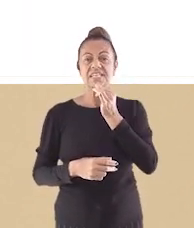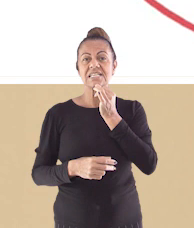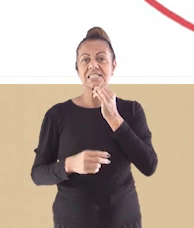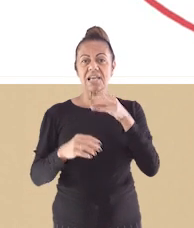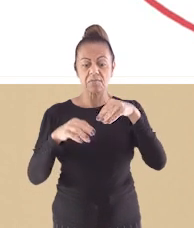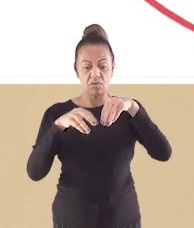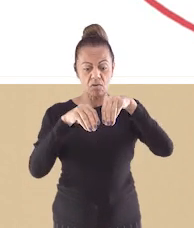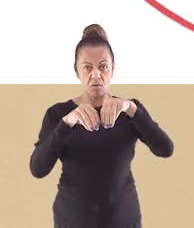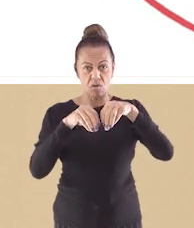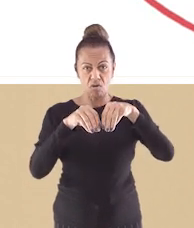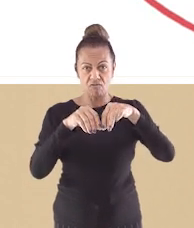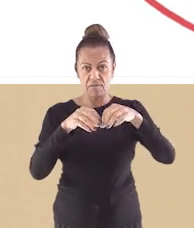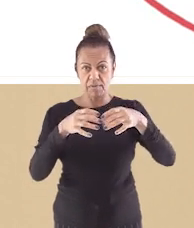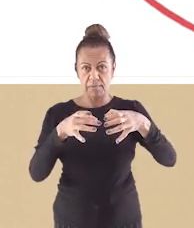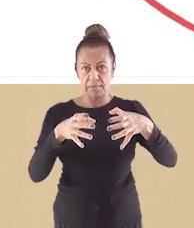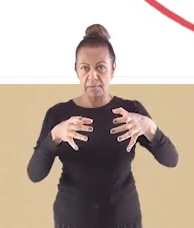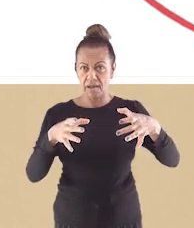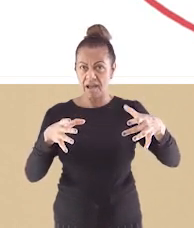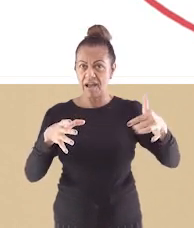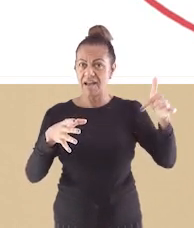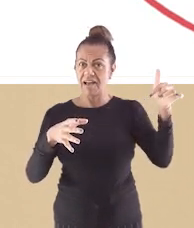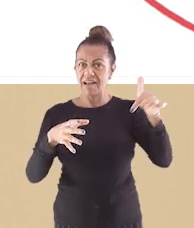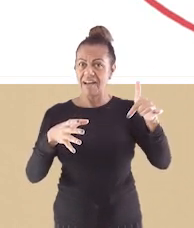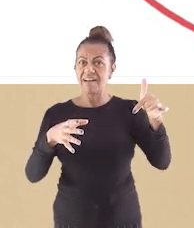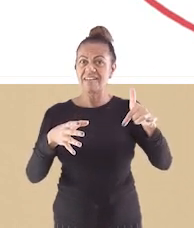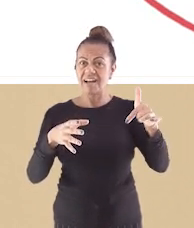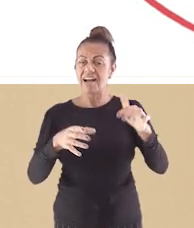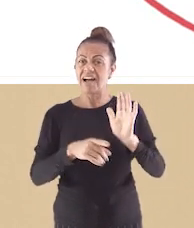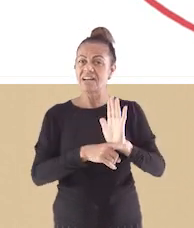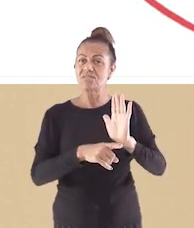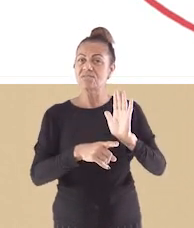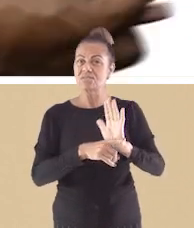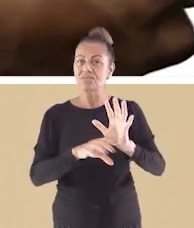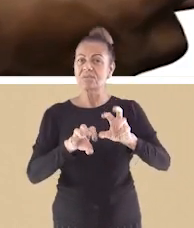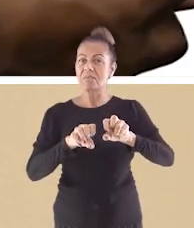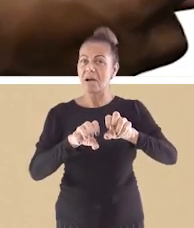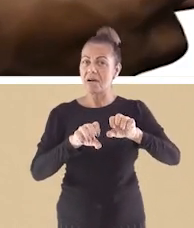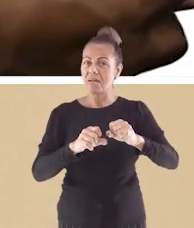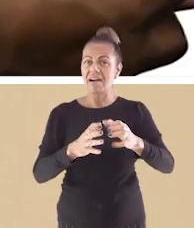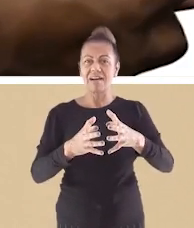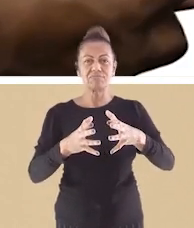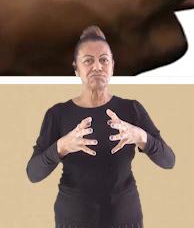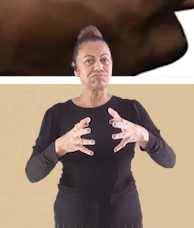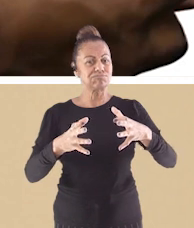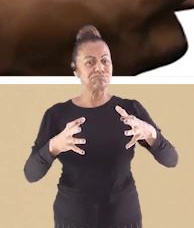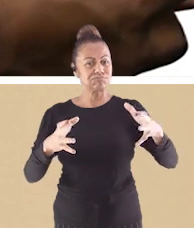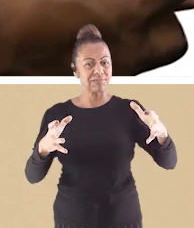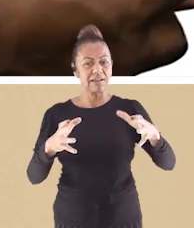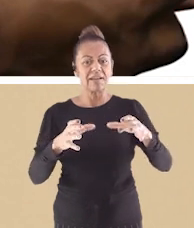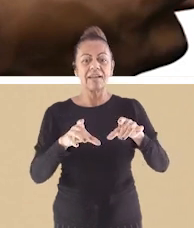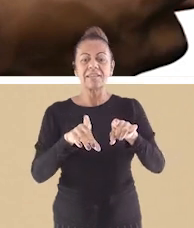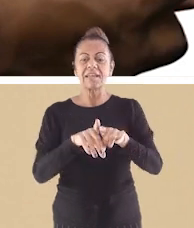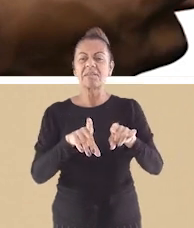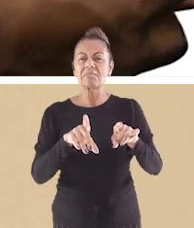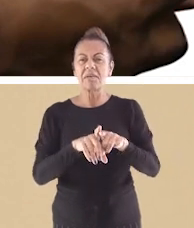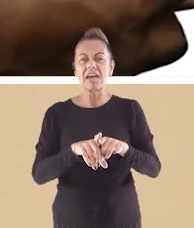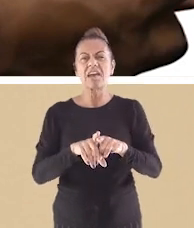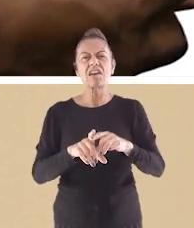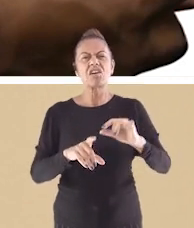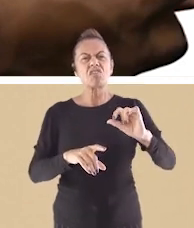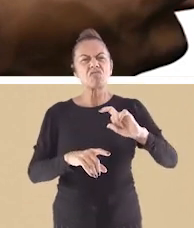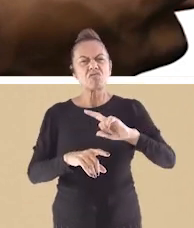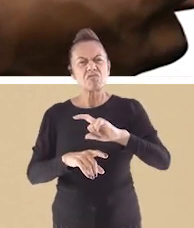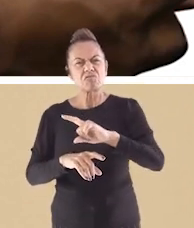amido açucarado na massa de pão e depois arrota dióxido de carbono, que ajuda o pão a crescer. Em uma transformação um pouco mais exótica, fungos e